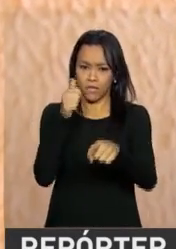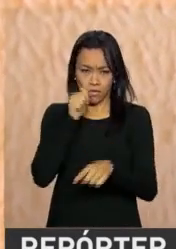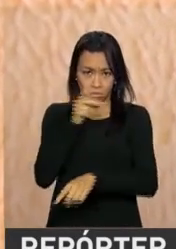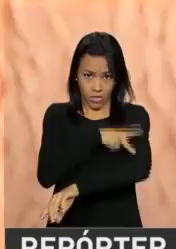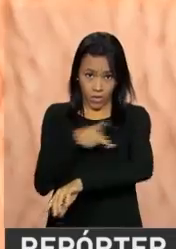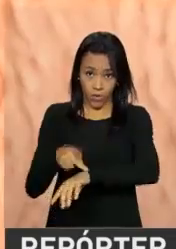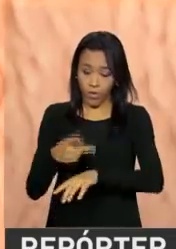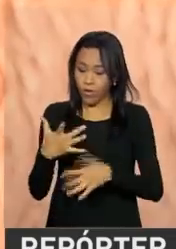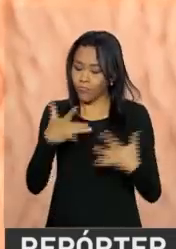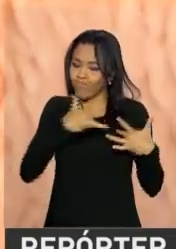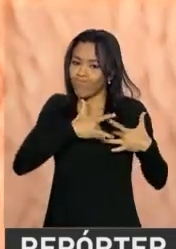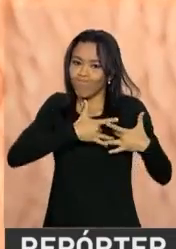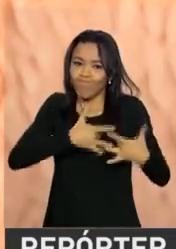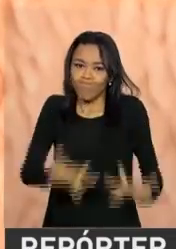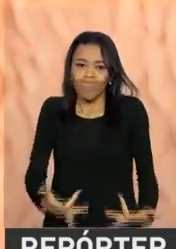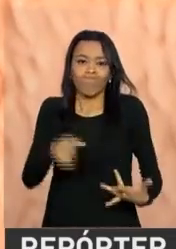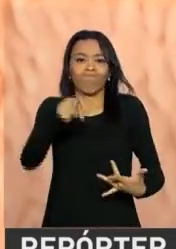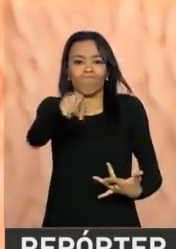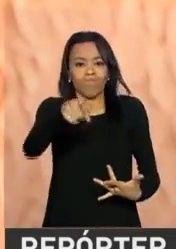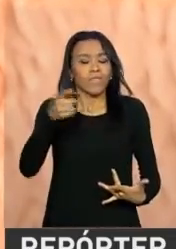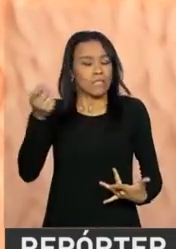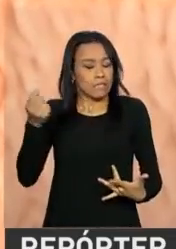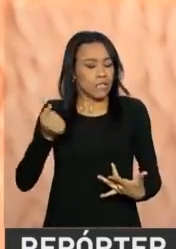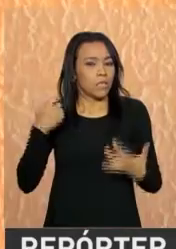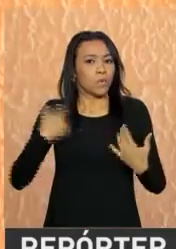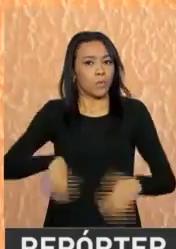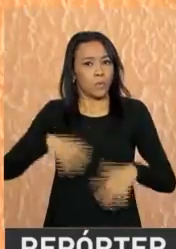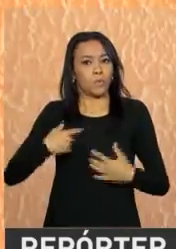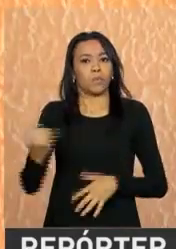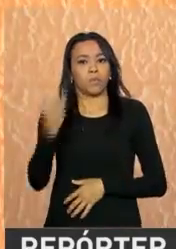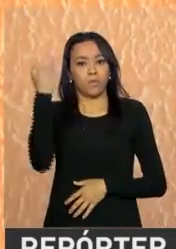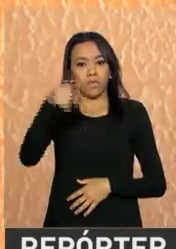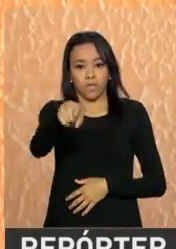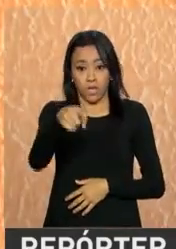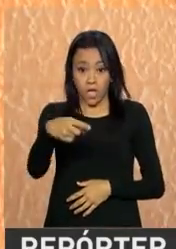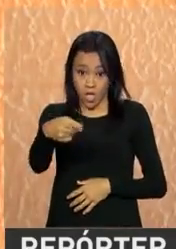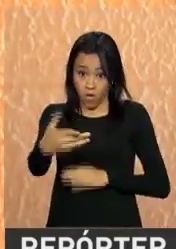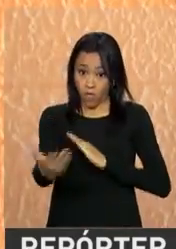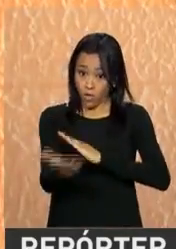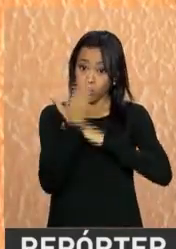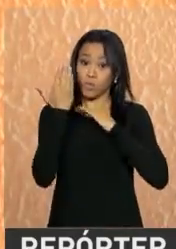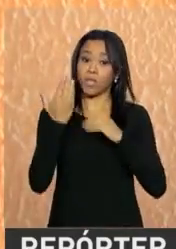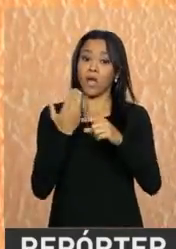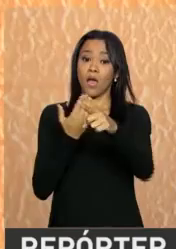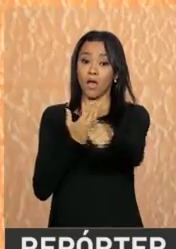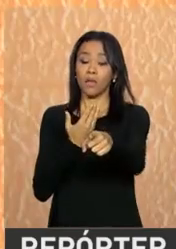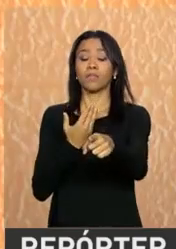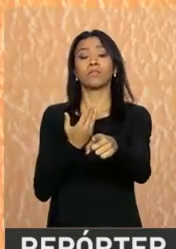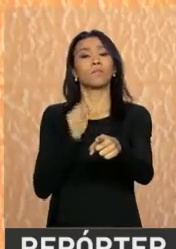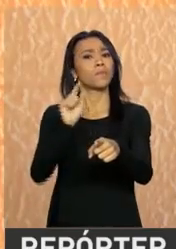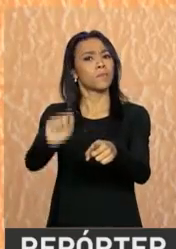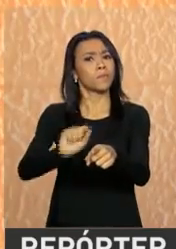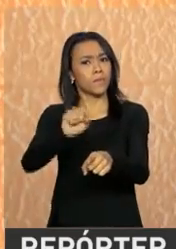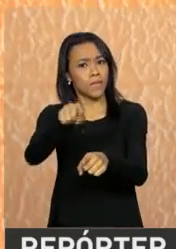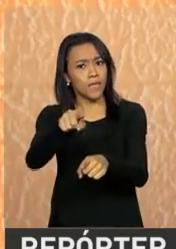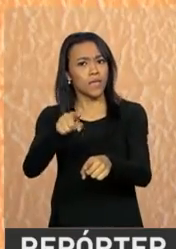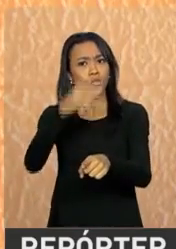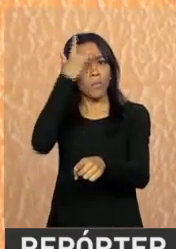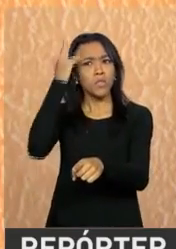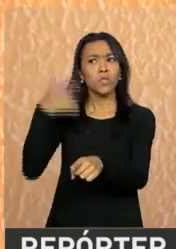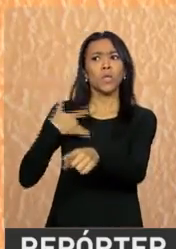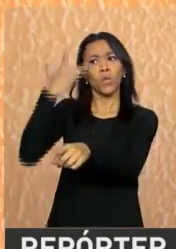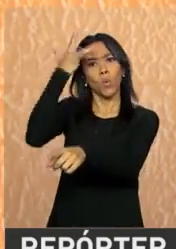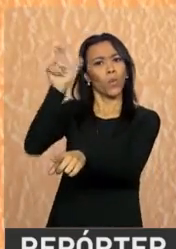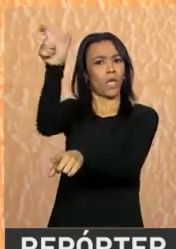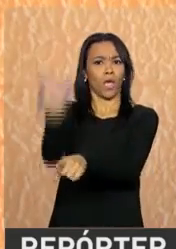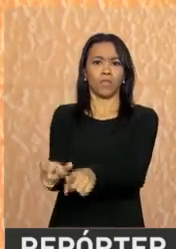compaixão que pode fazer toda a diferença fui beneficiada pelo ato de gênero de generosidade de alguém que eu nem